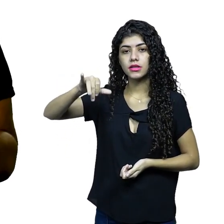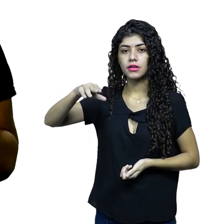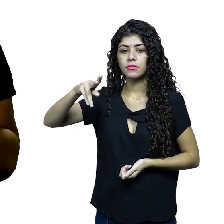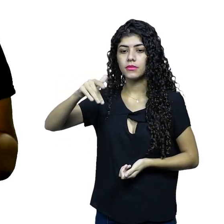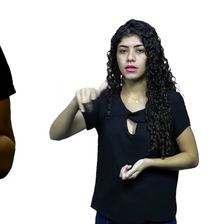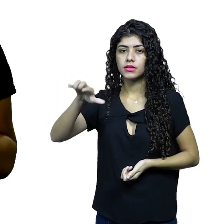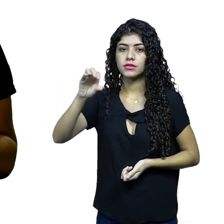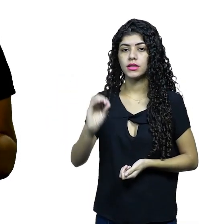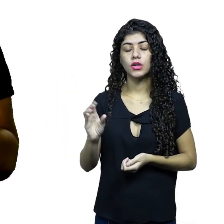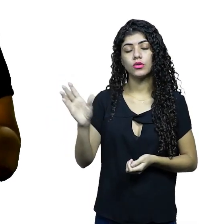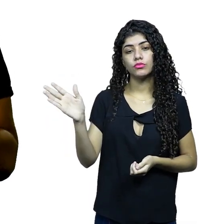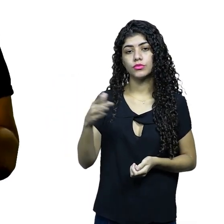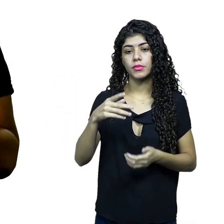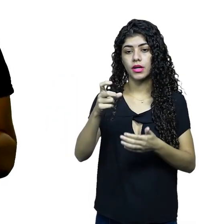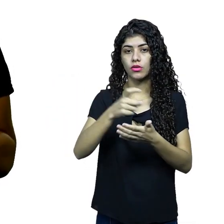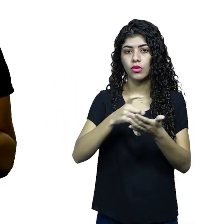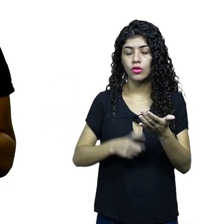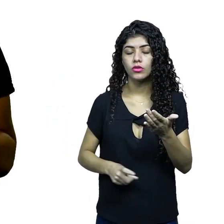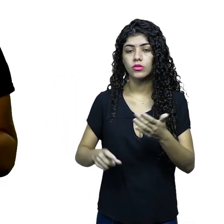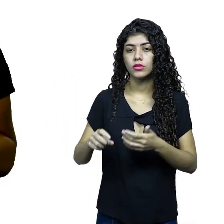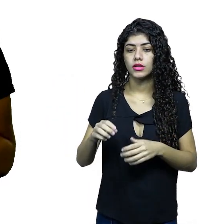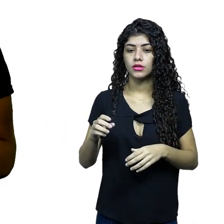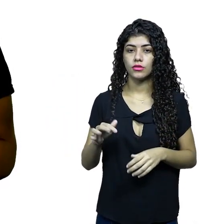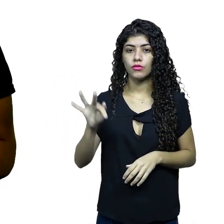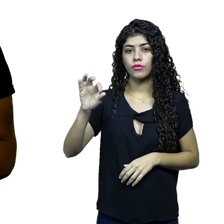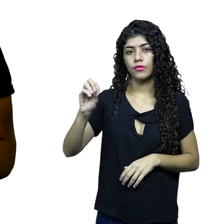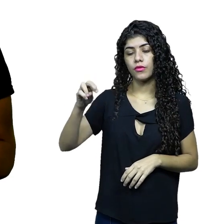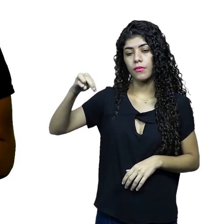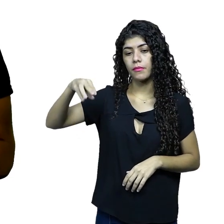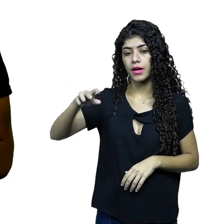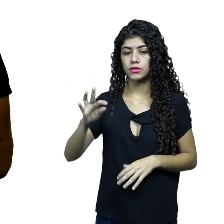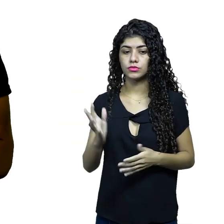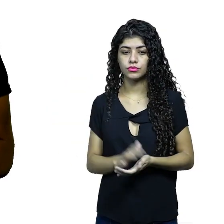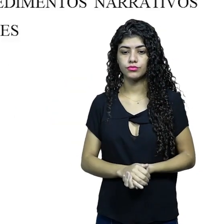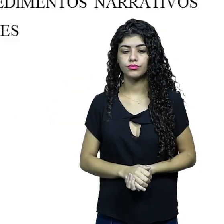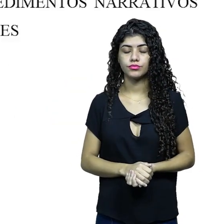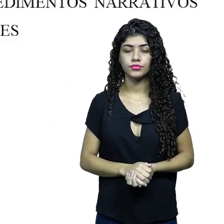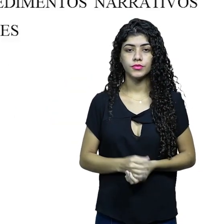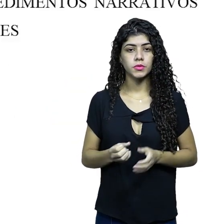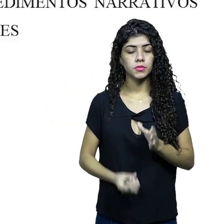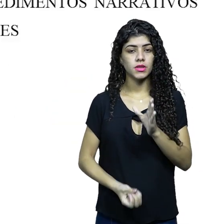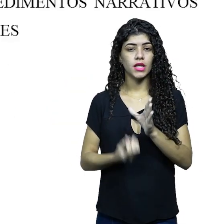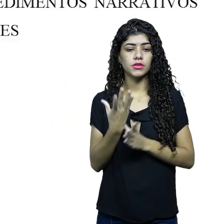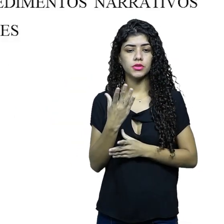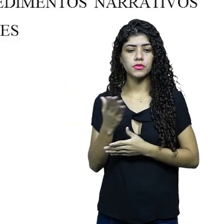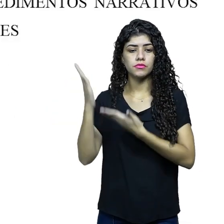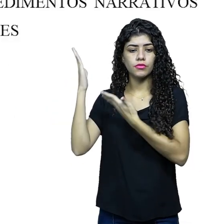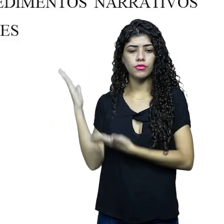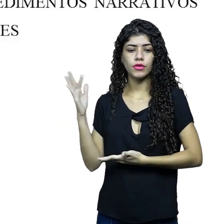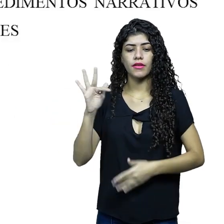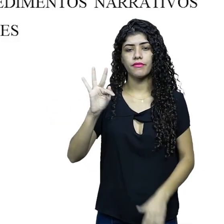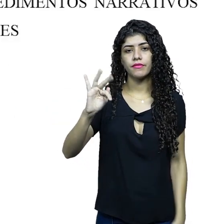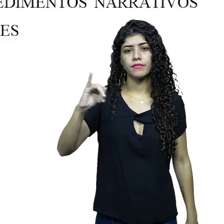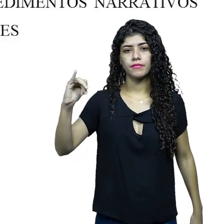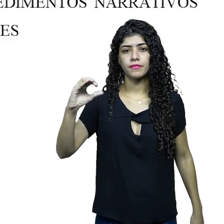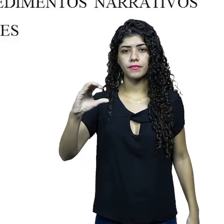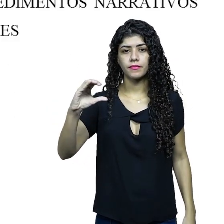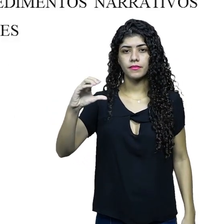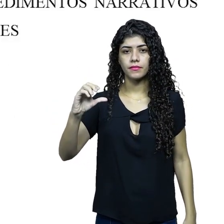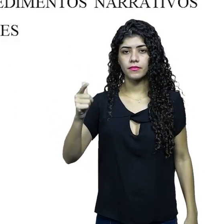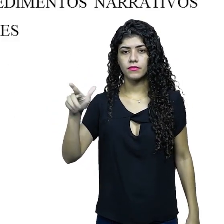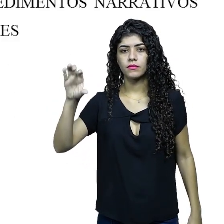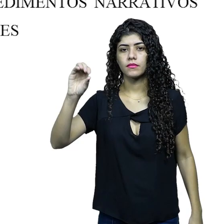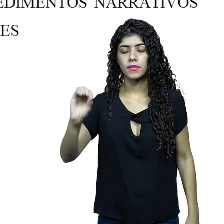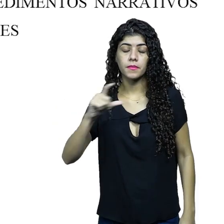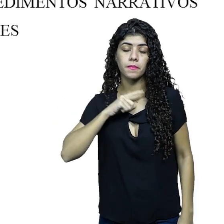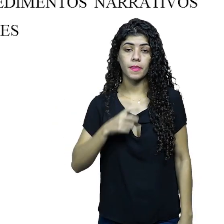ao documentário e ao formato. E vamos começar pela ficção. Elementos criativos da ficção.